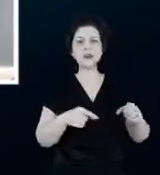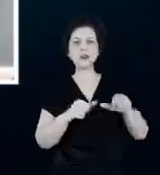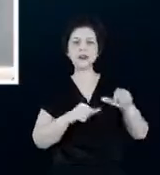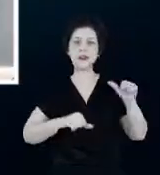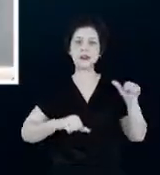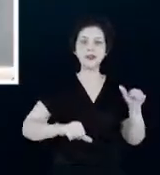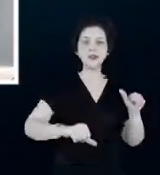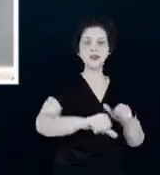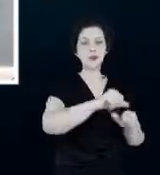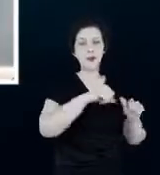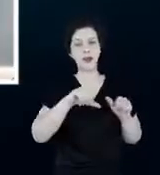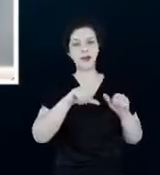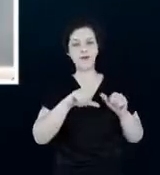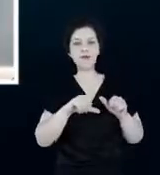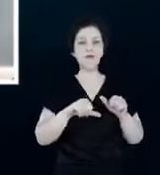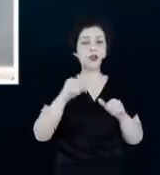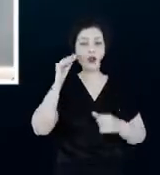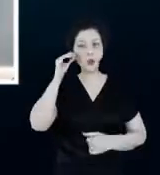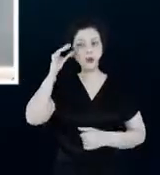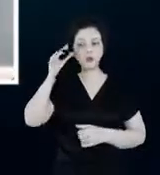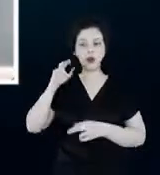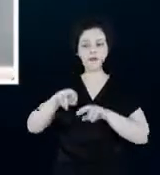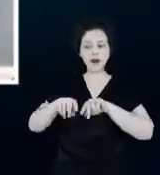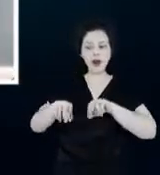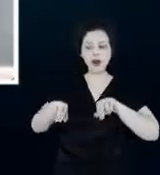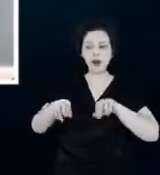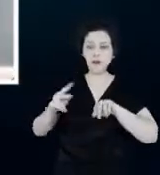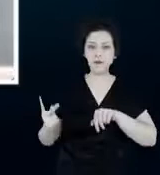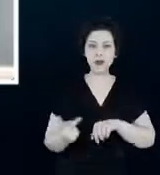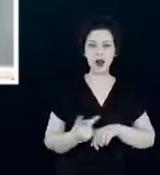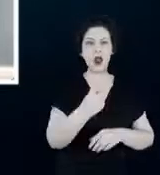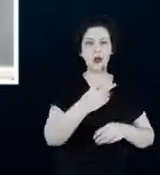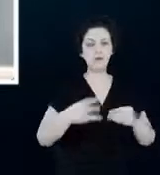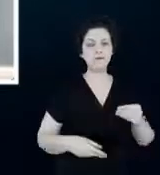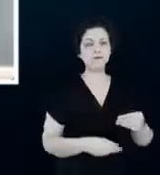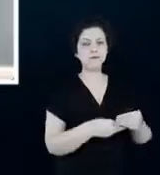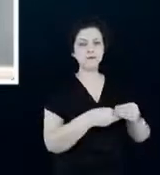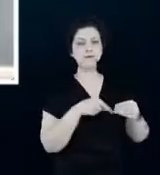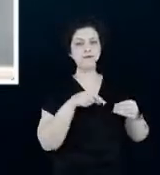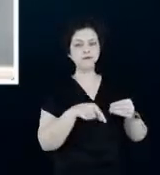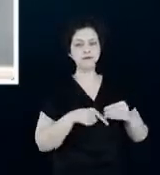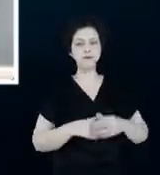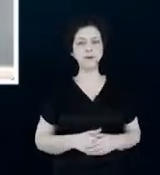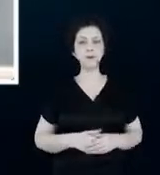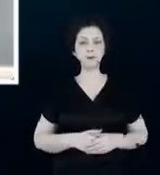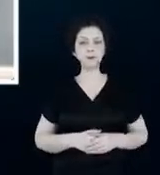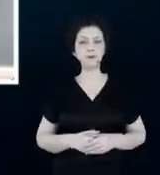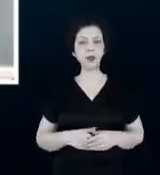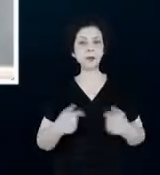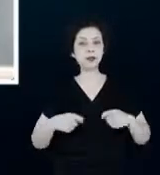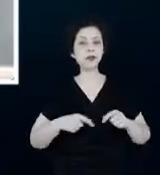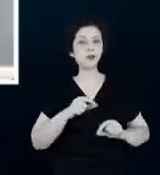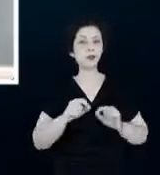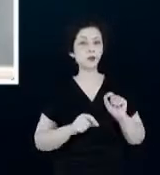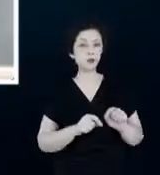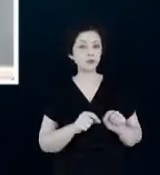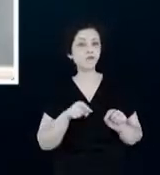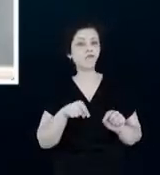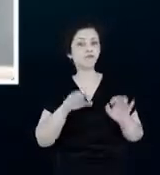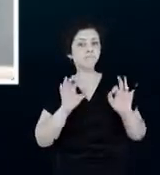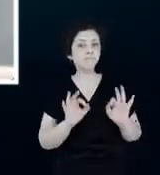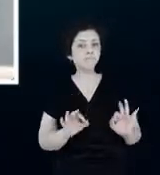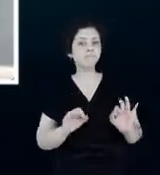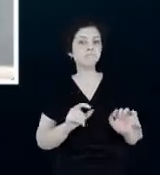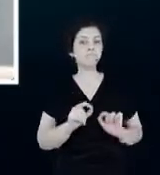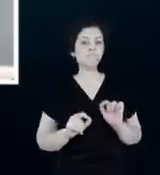né, muitos dos conhecimentos também em valor, e que a gente precisa trabalhar